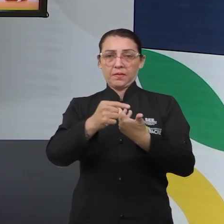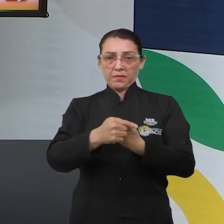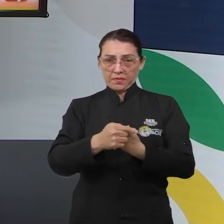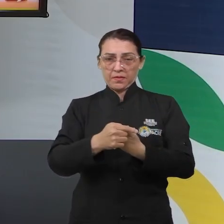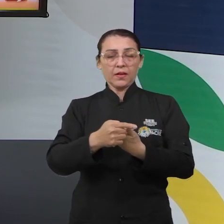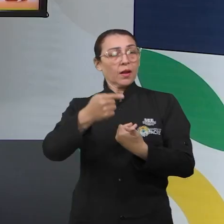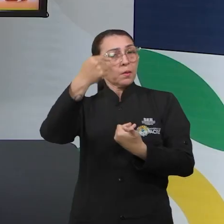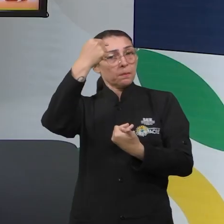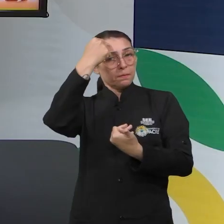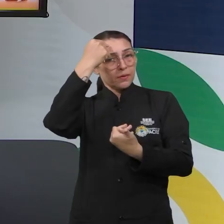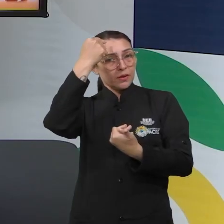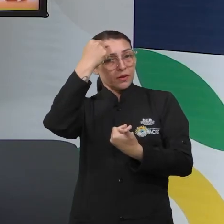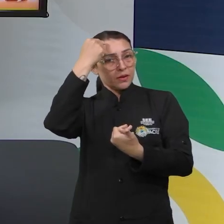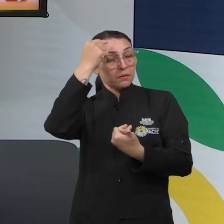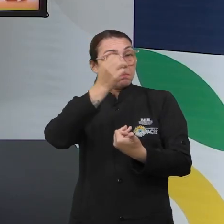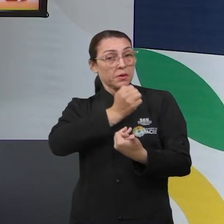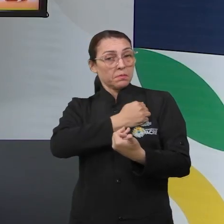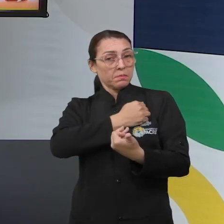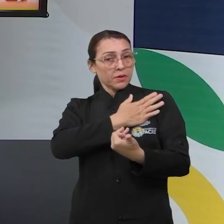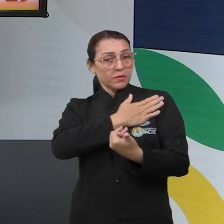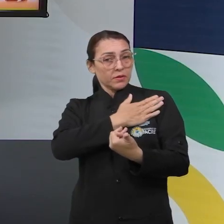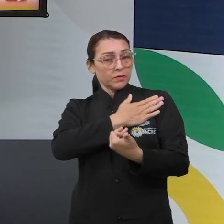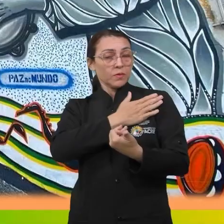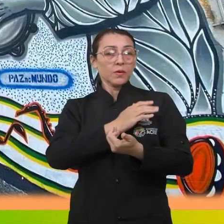é um pensamento preconceituoso.